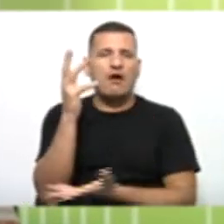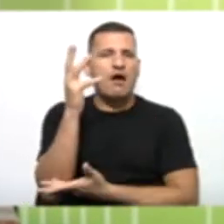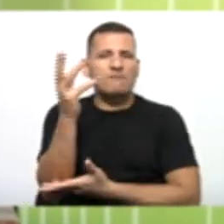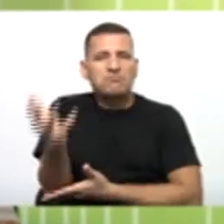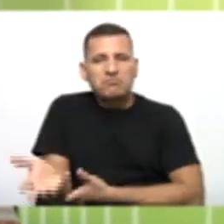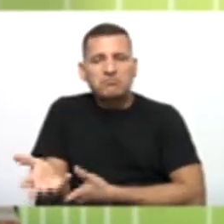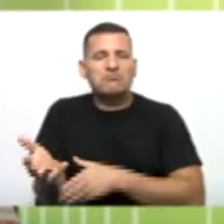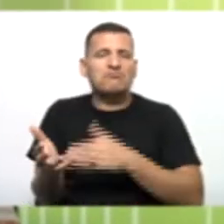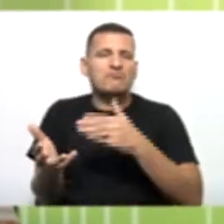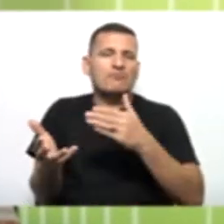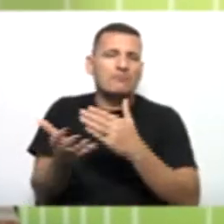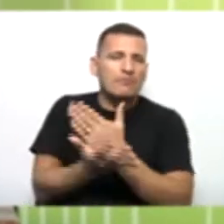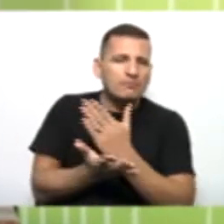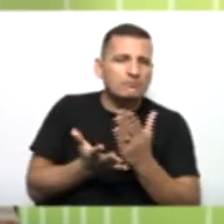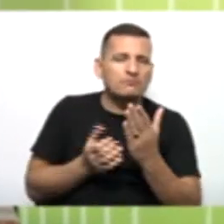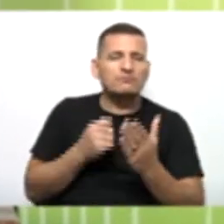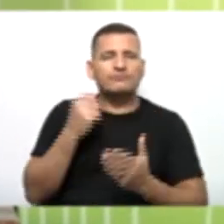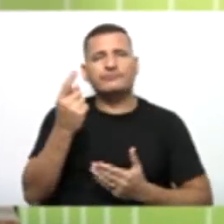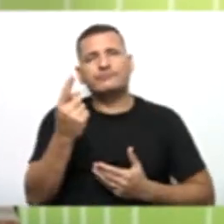ano.